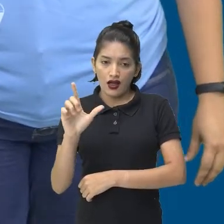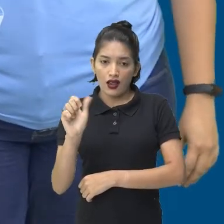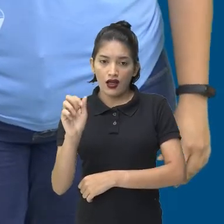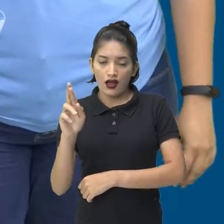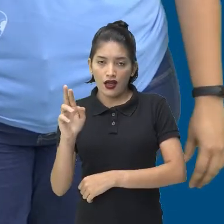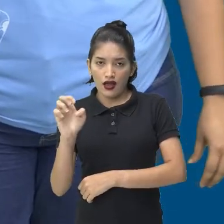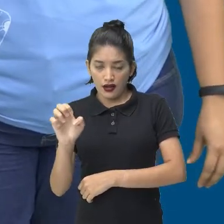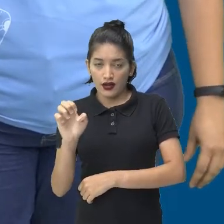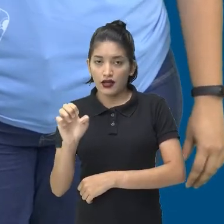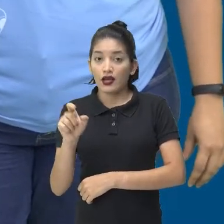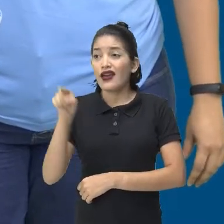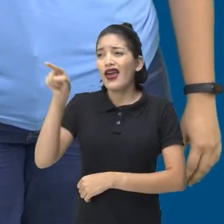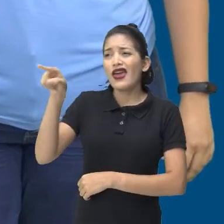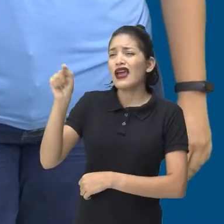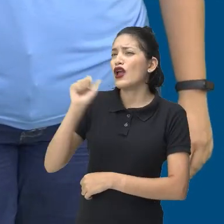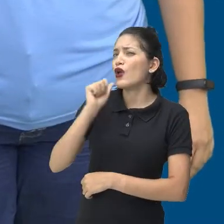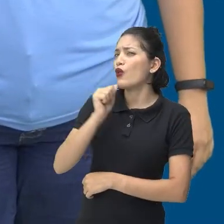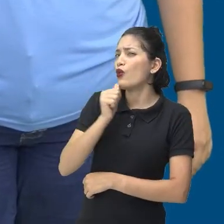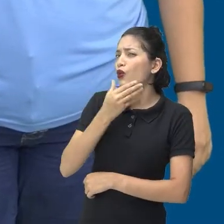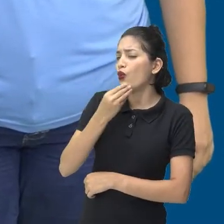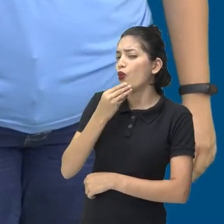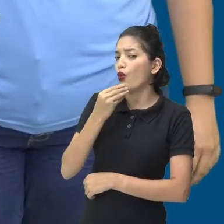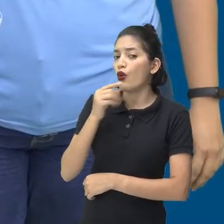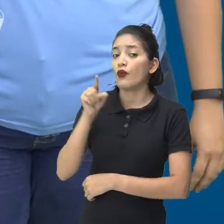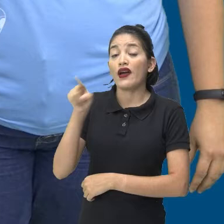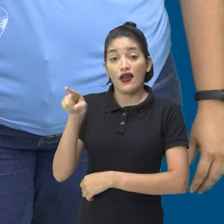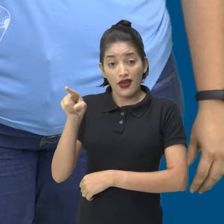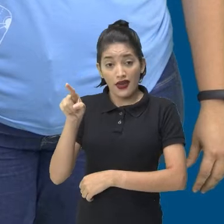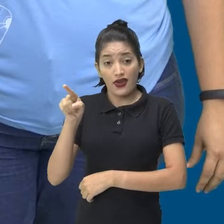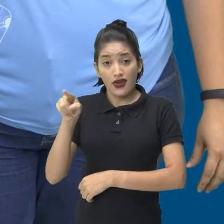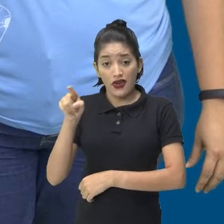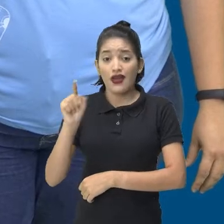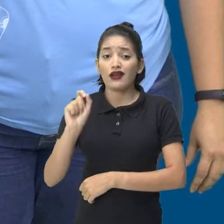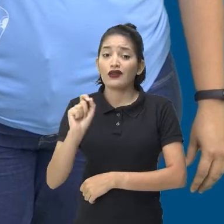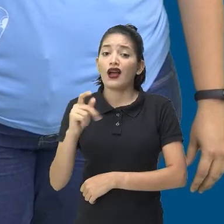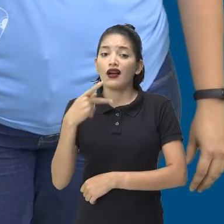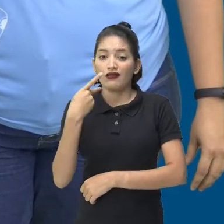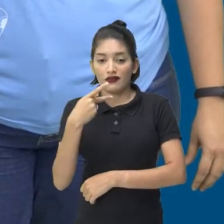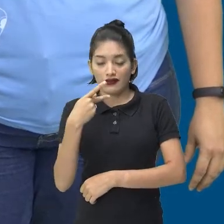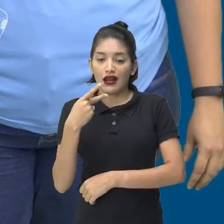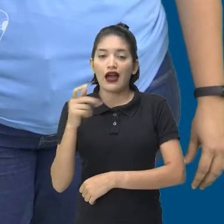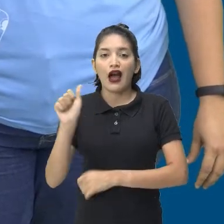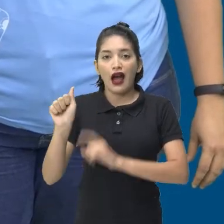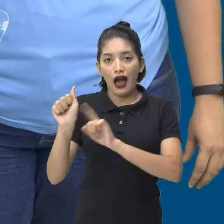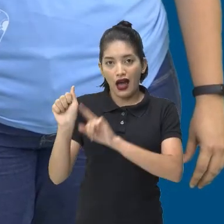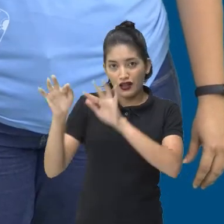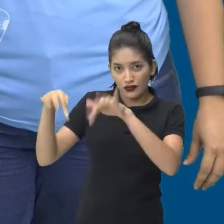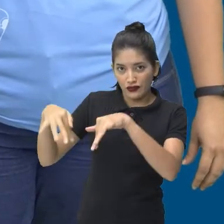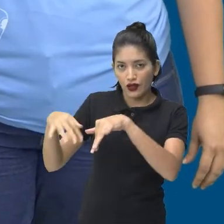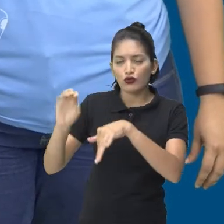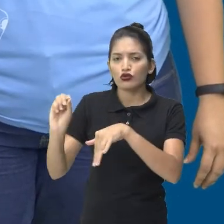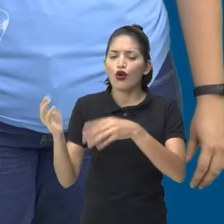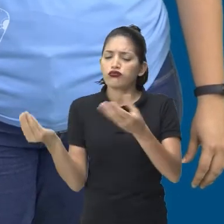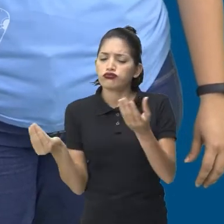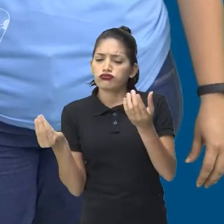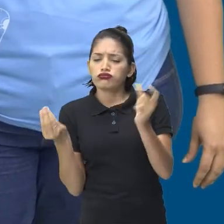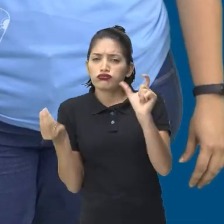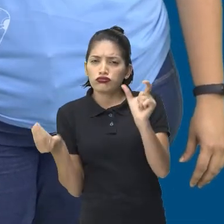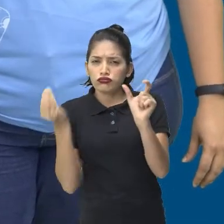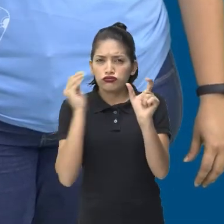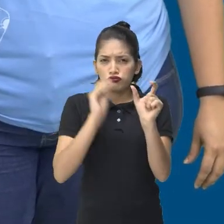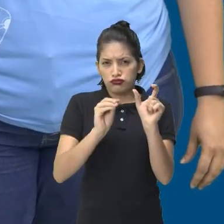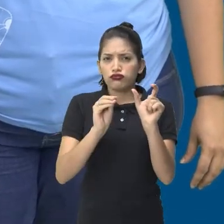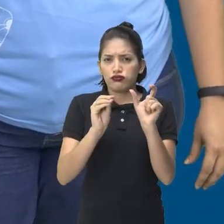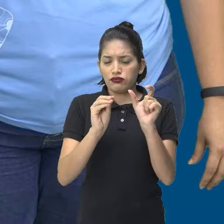ele falará, él hablará. Observe que eu só acrescentei a